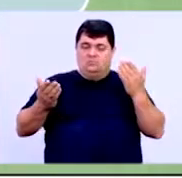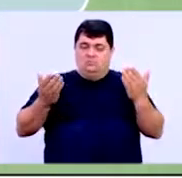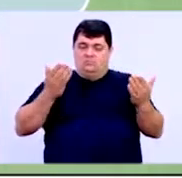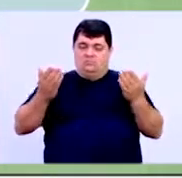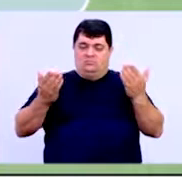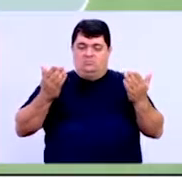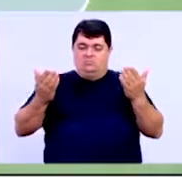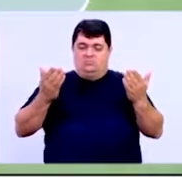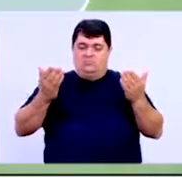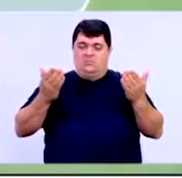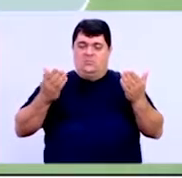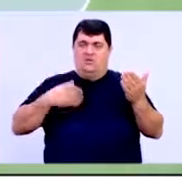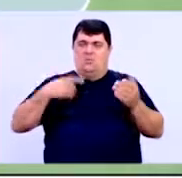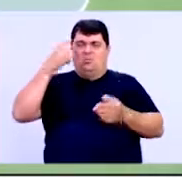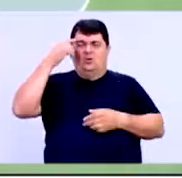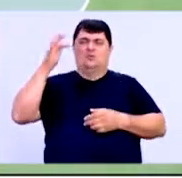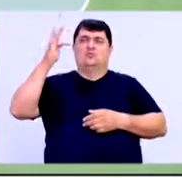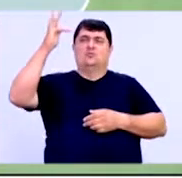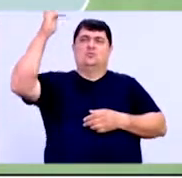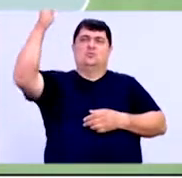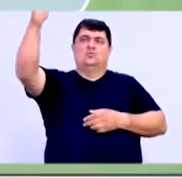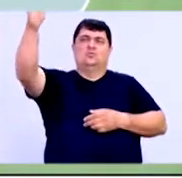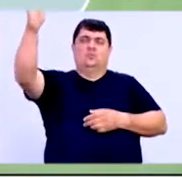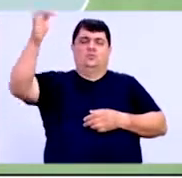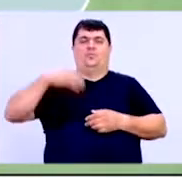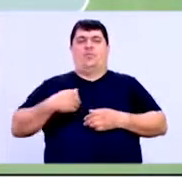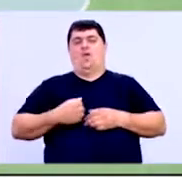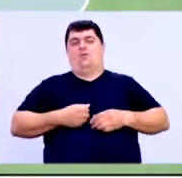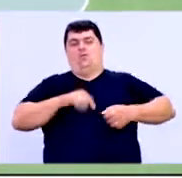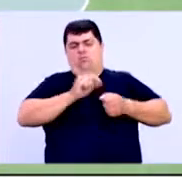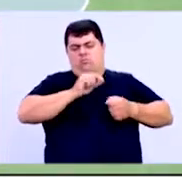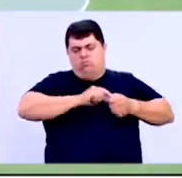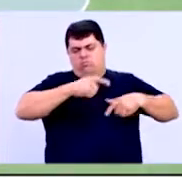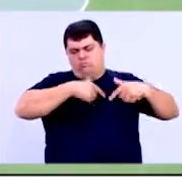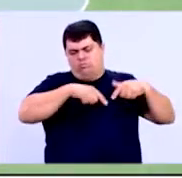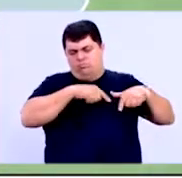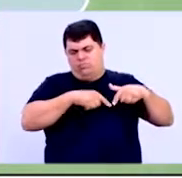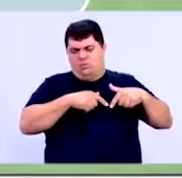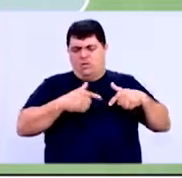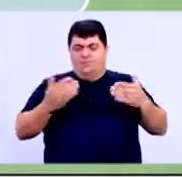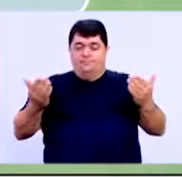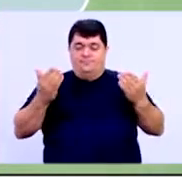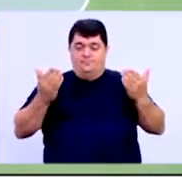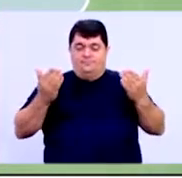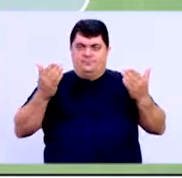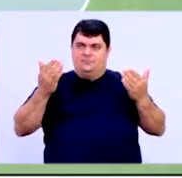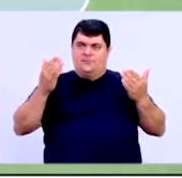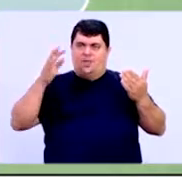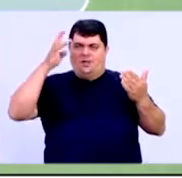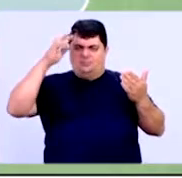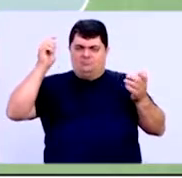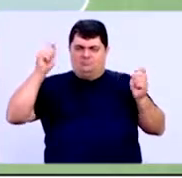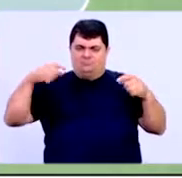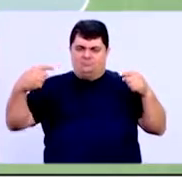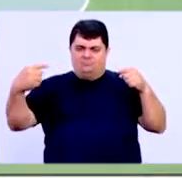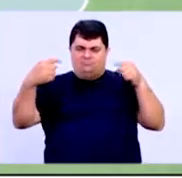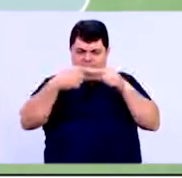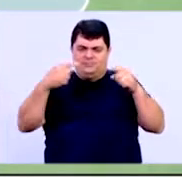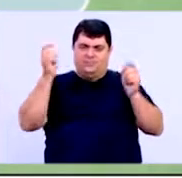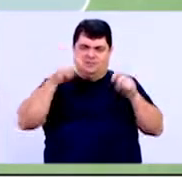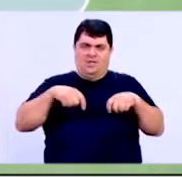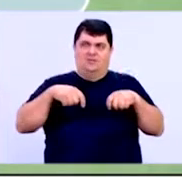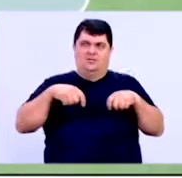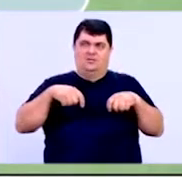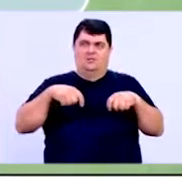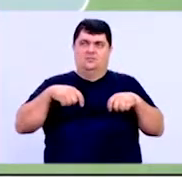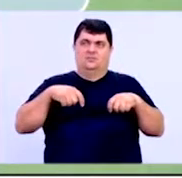do futuro e depois você acompanha o que você conseguiu executar. Logo, você precisa